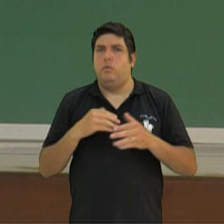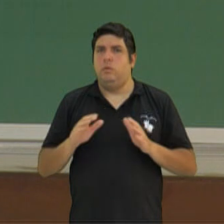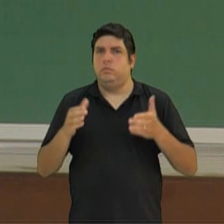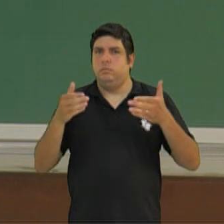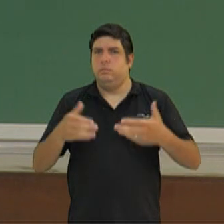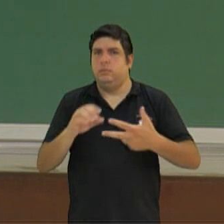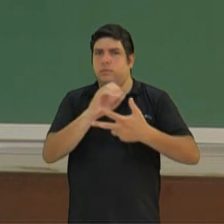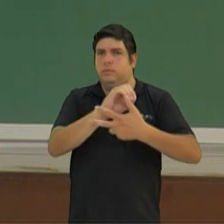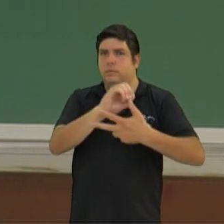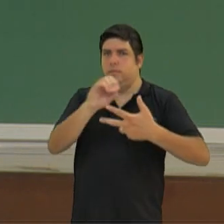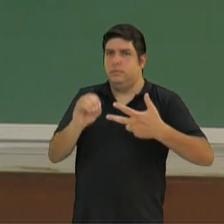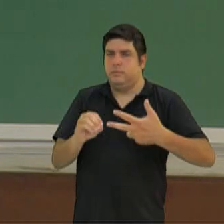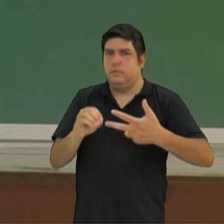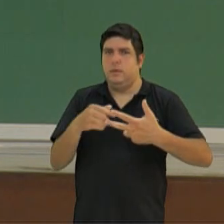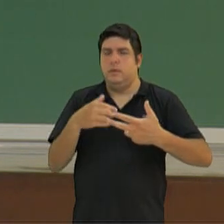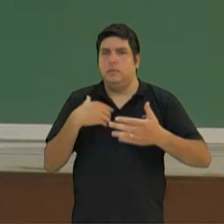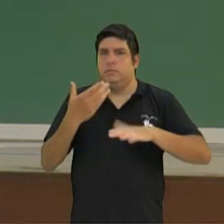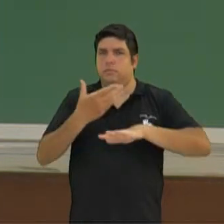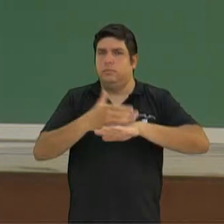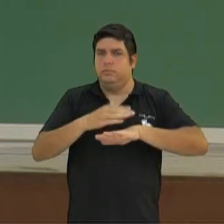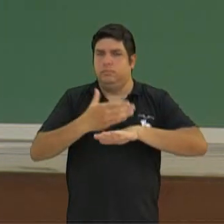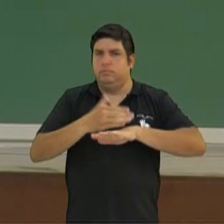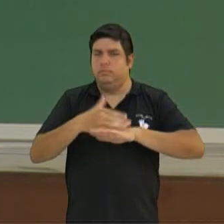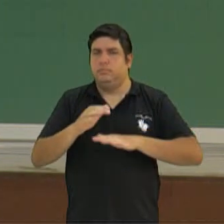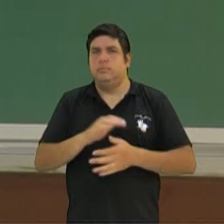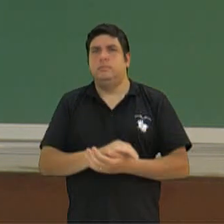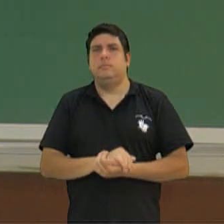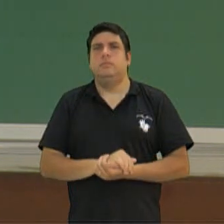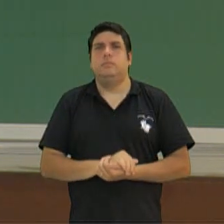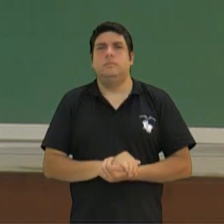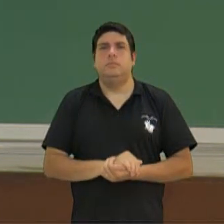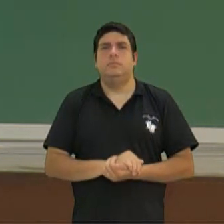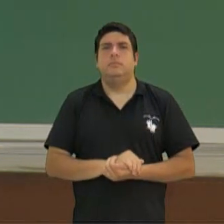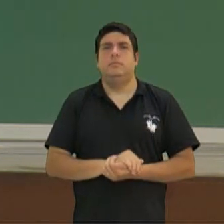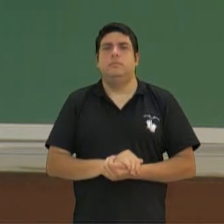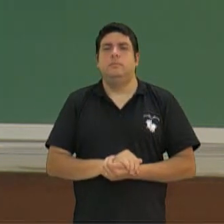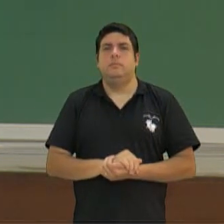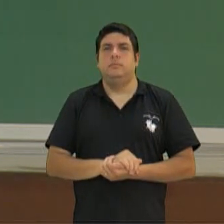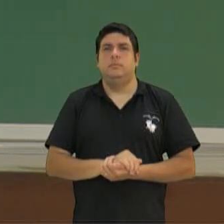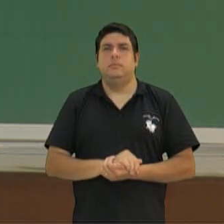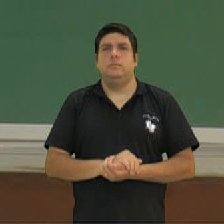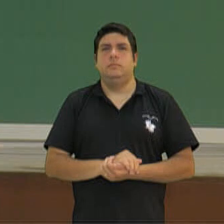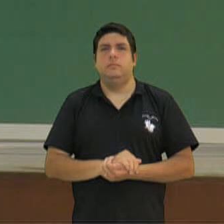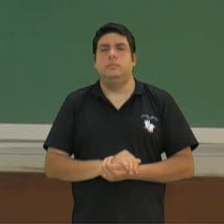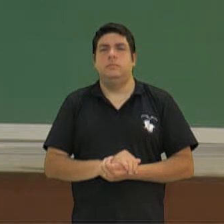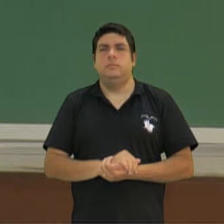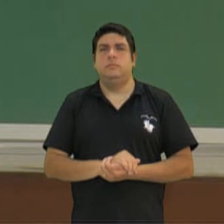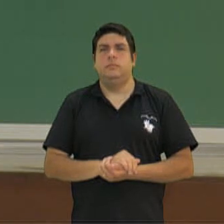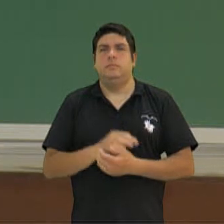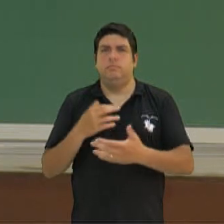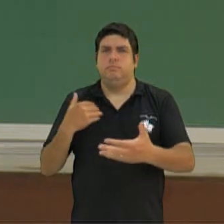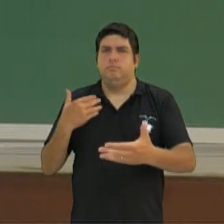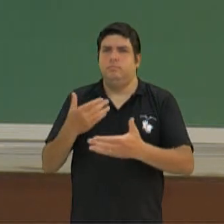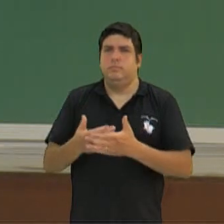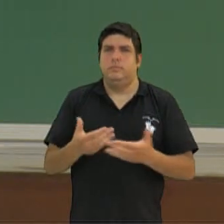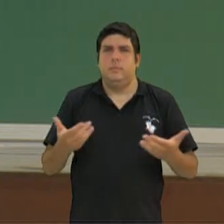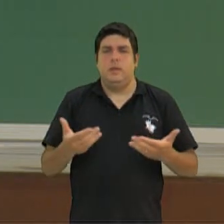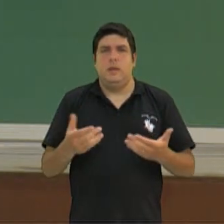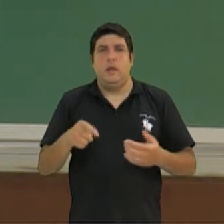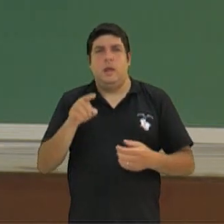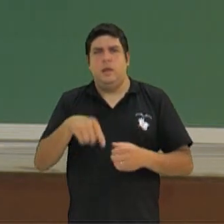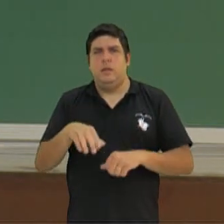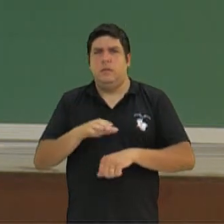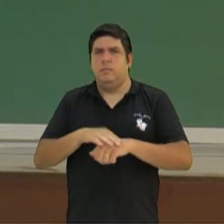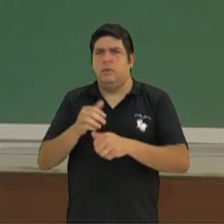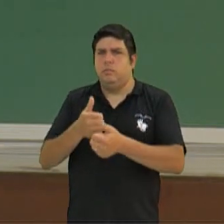do Enem, tá? Nos preparando aí, vamos praticar um pouco mais. Essa daqui, acho que de todas que eu trouxe até hoje, se não me engano, essa daqui é a mais